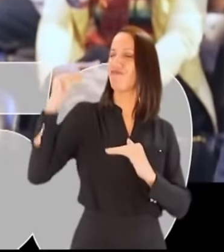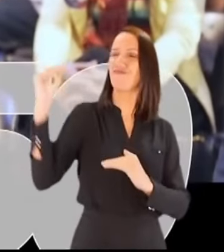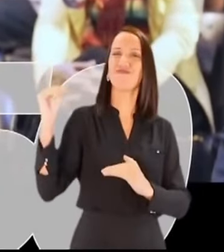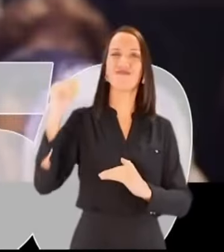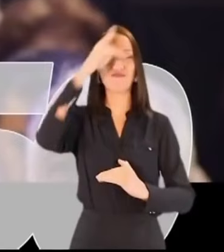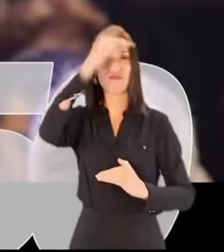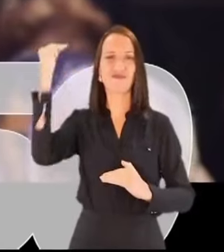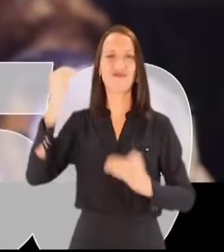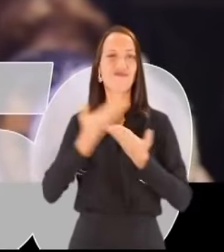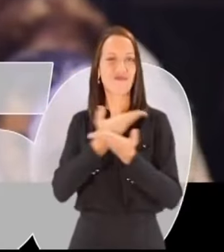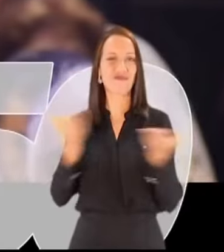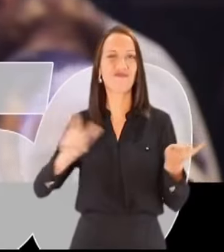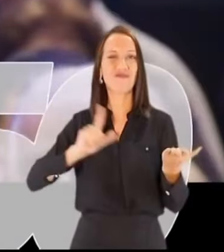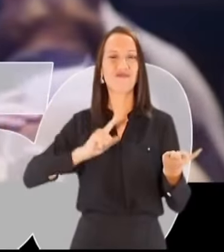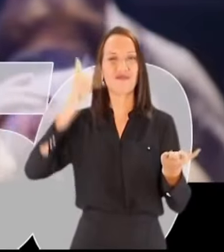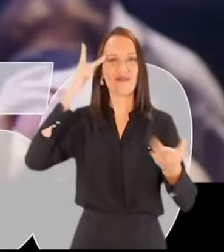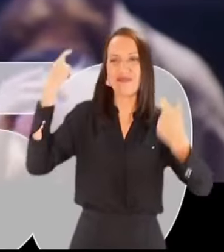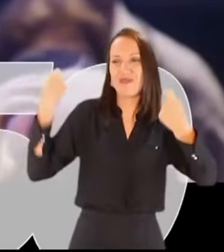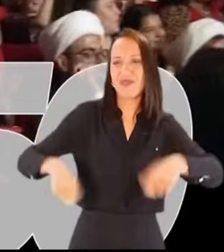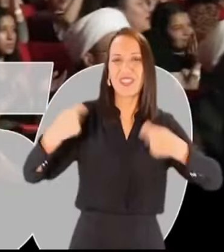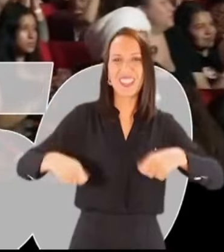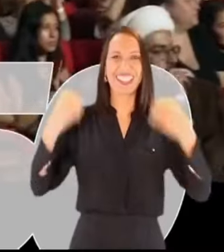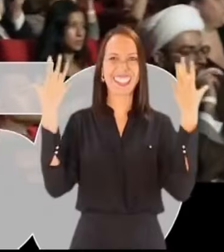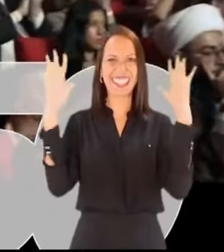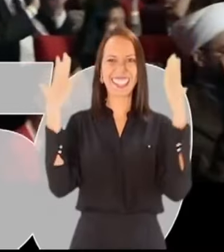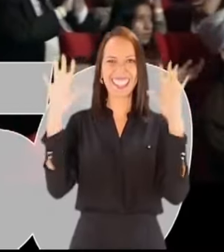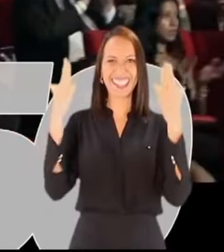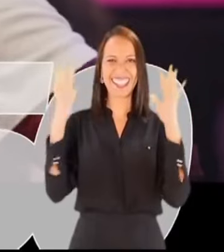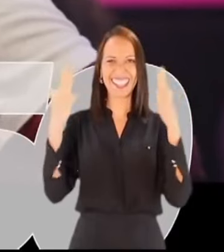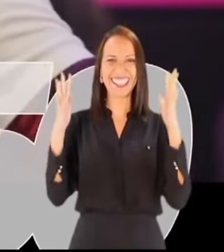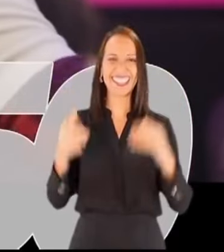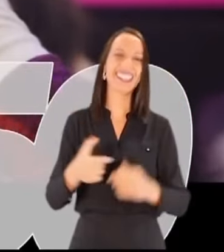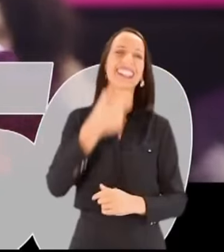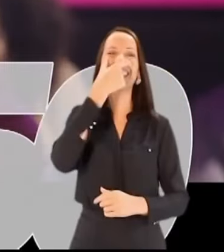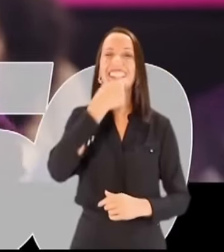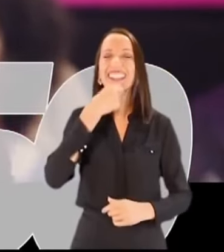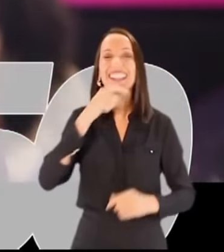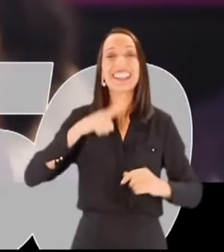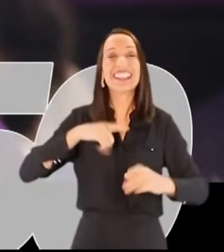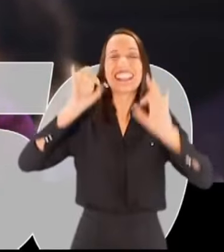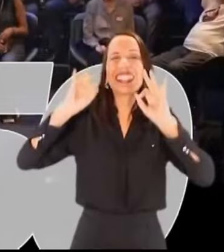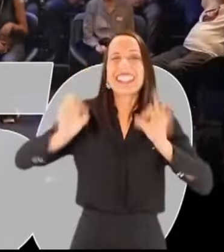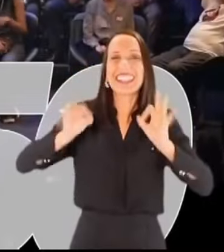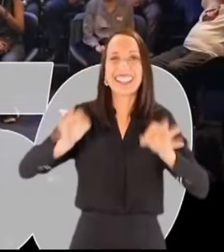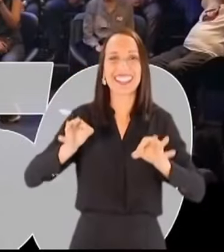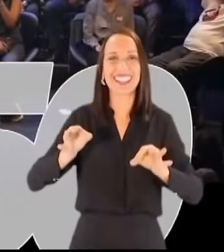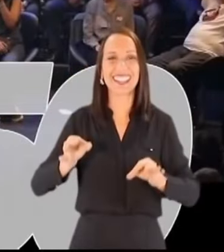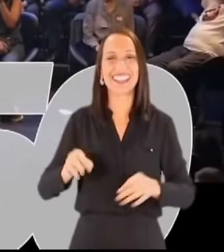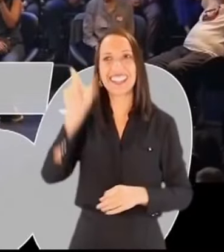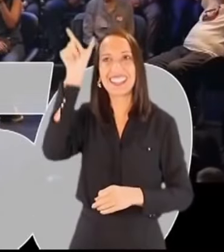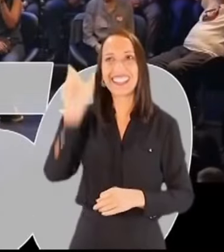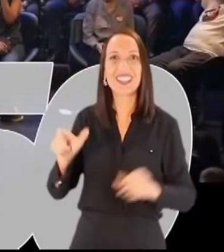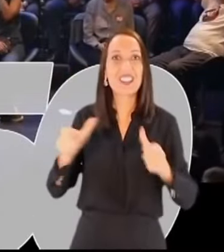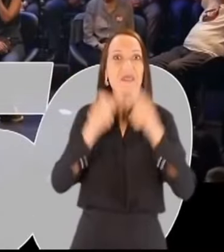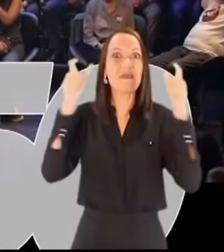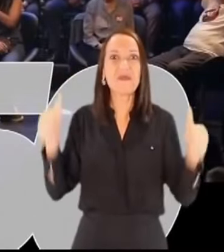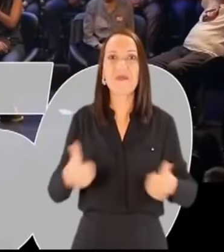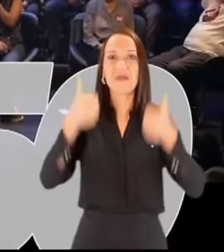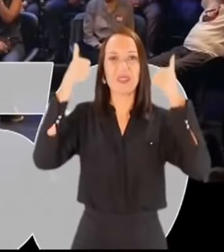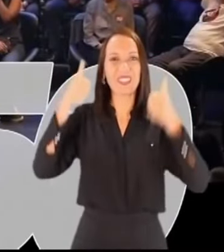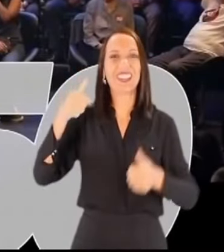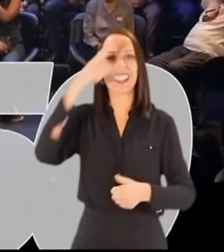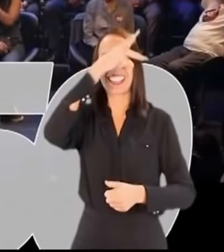ser prefeito. É isso que São Paulo precisa. Boulos, eu tenho certeza que você vai ser o maior